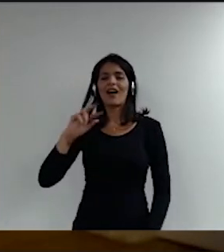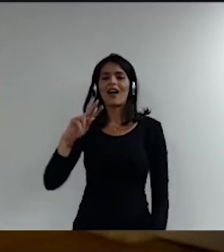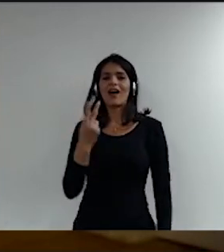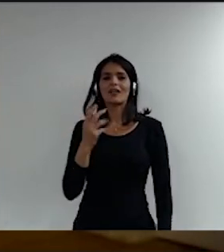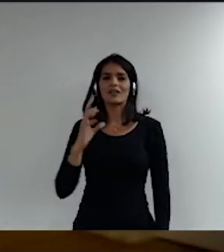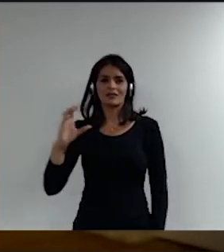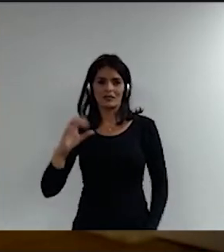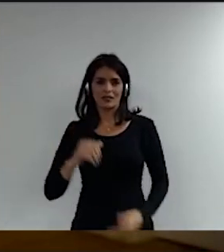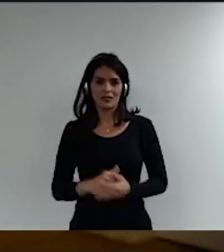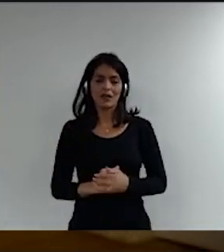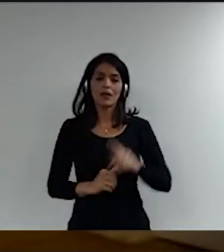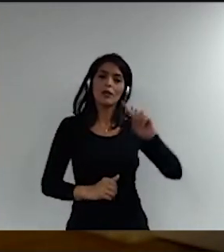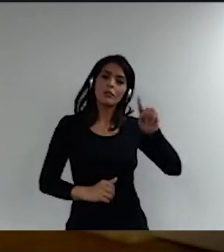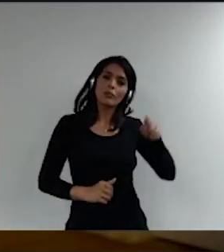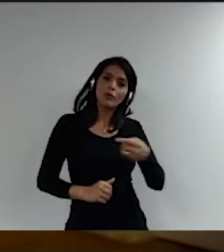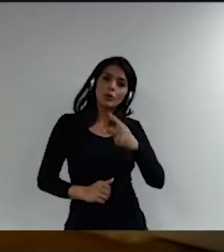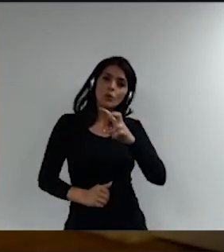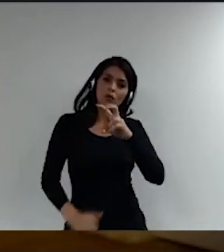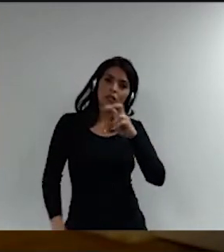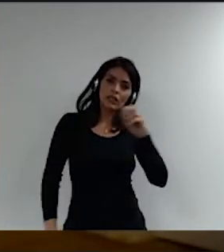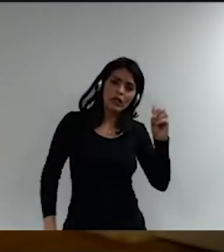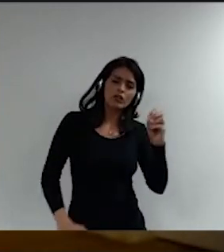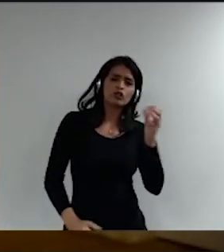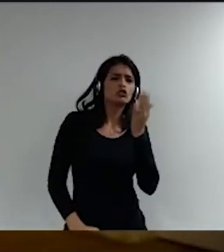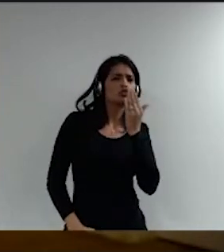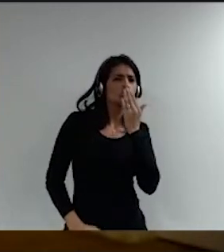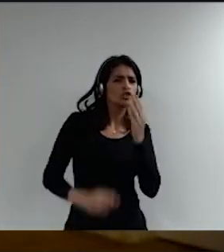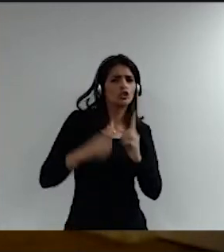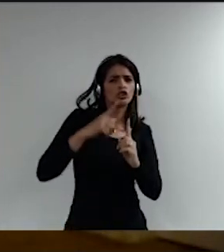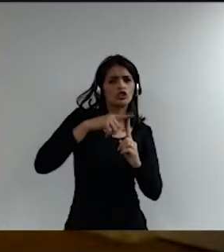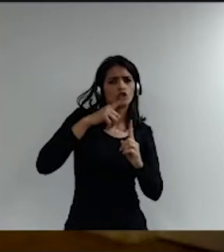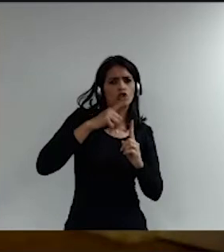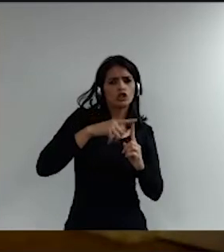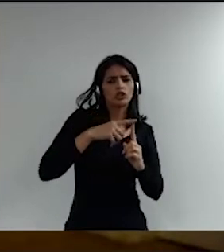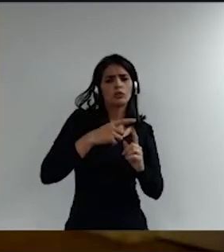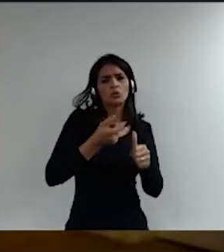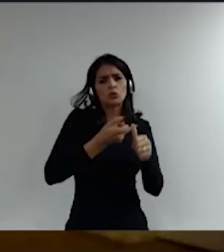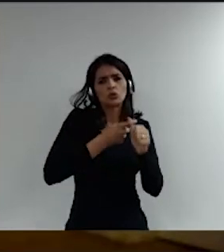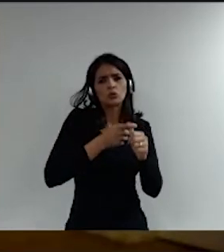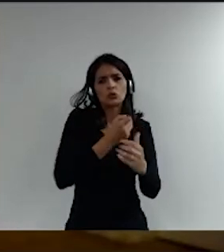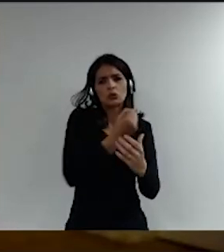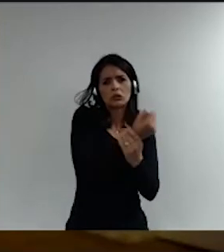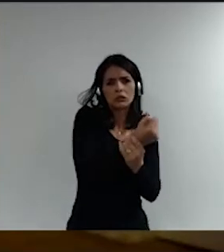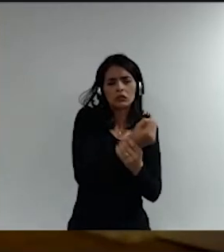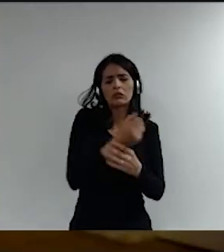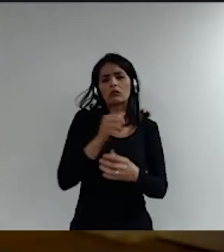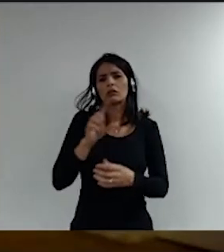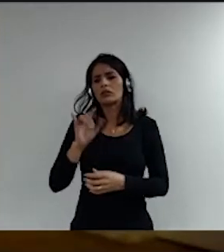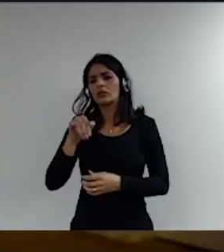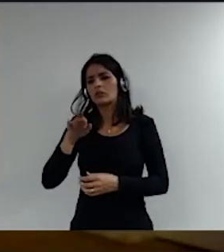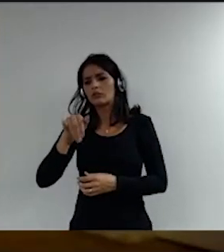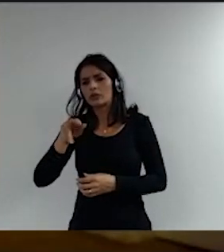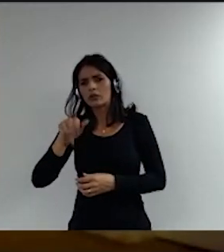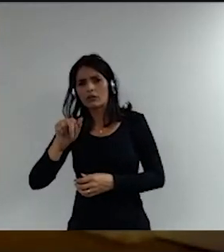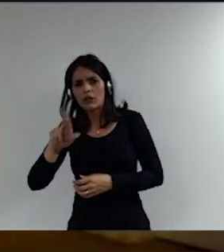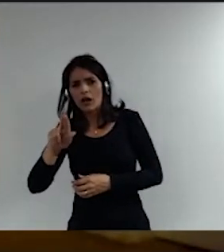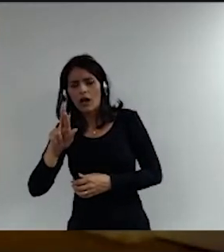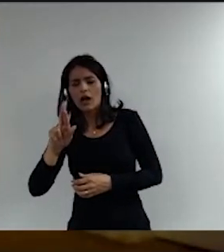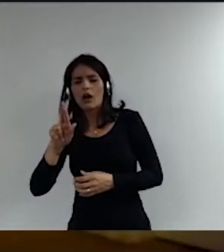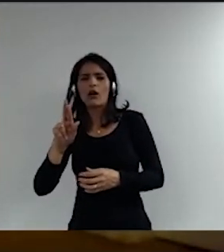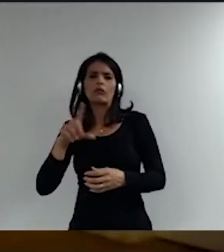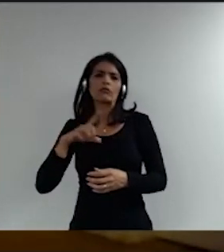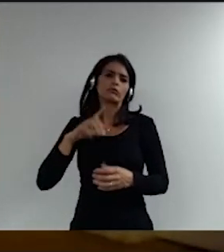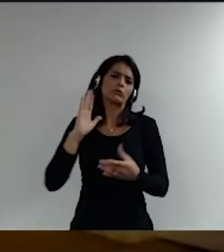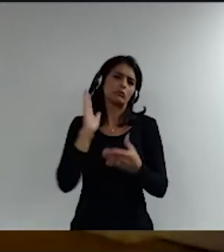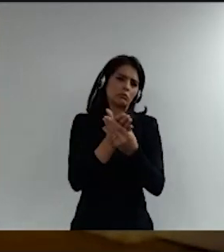Mais 1.500 outras classes. Aí vem suspensão de segurança, suspensão de liminar,